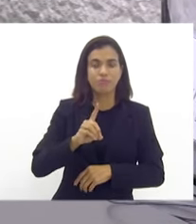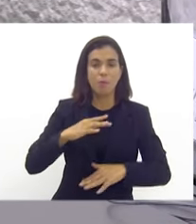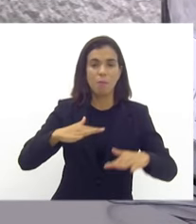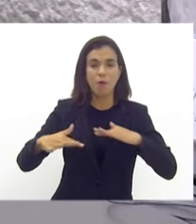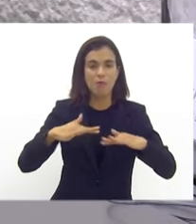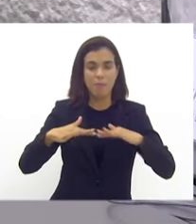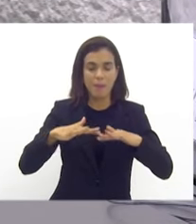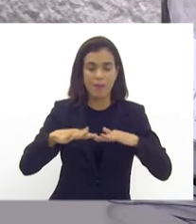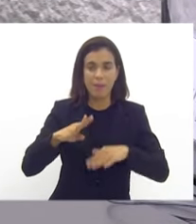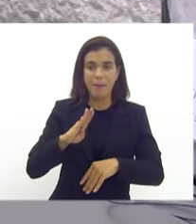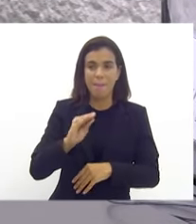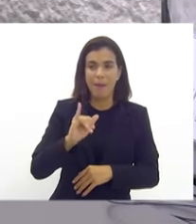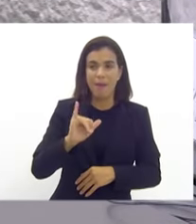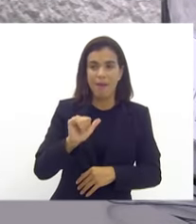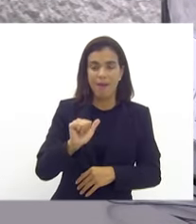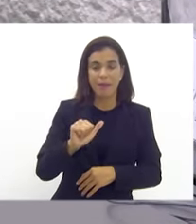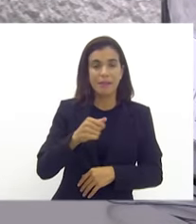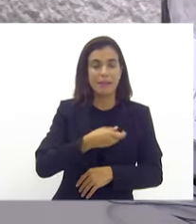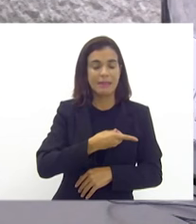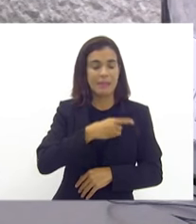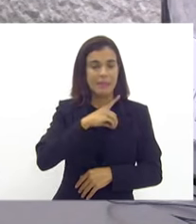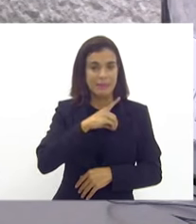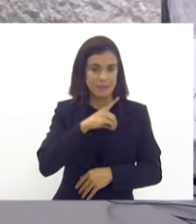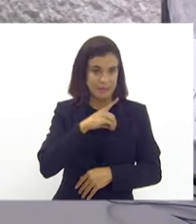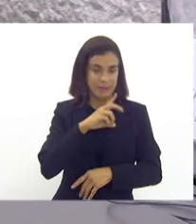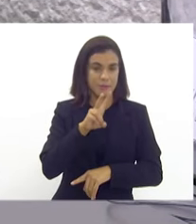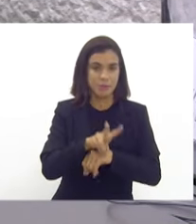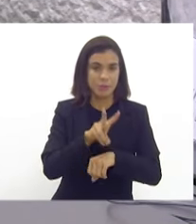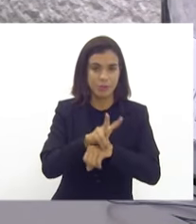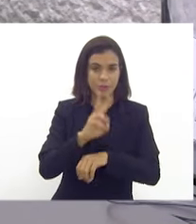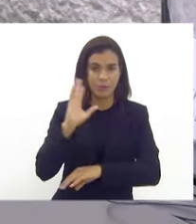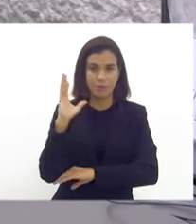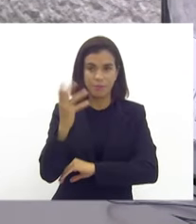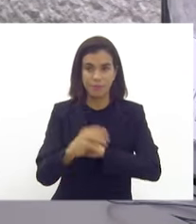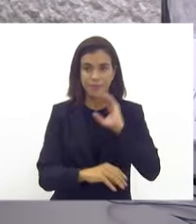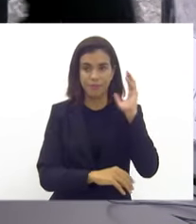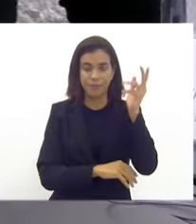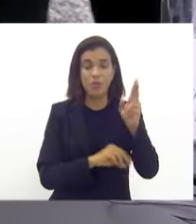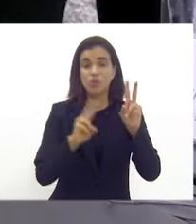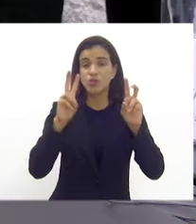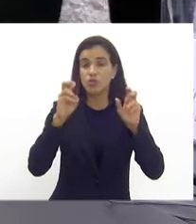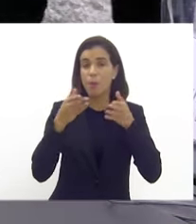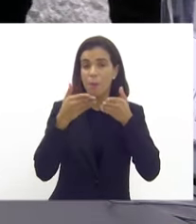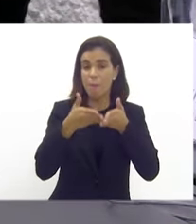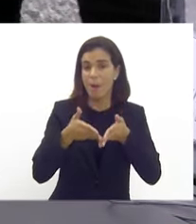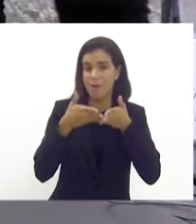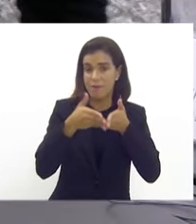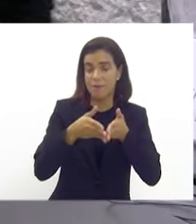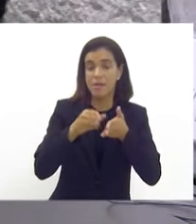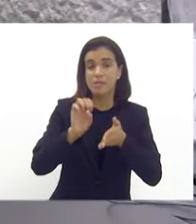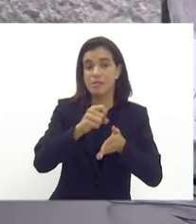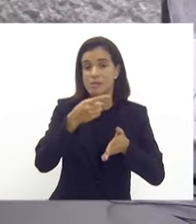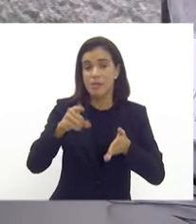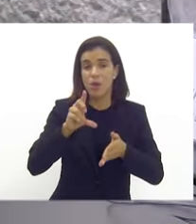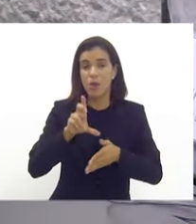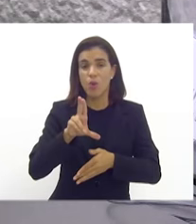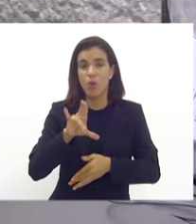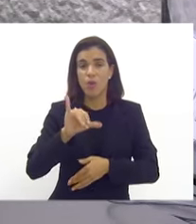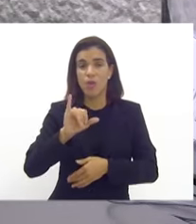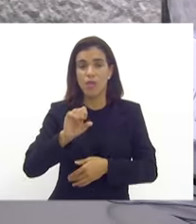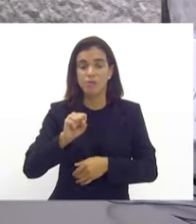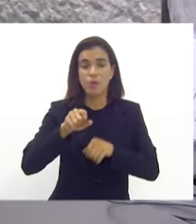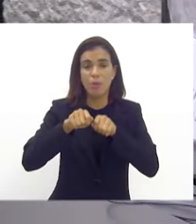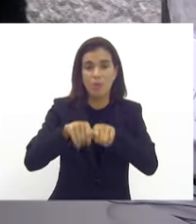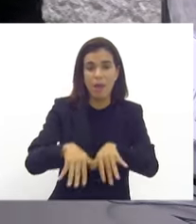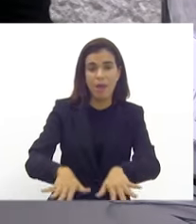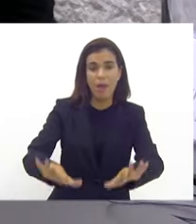viva na Delegacia de proteção do meio ambiente do acidente do navio são luí que aponta o perigo de vazamento de óleo